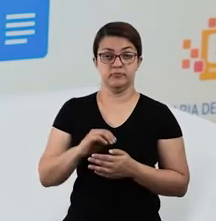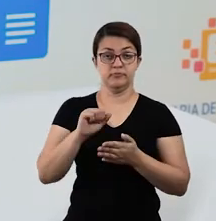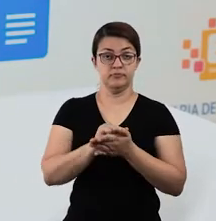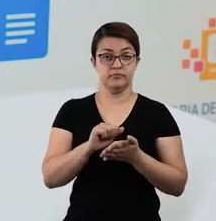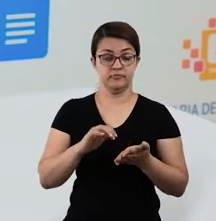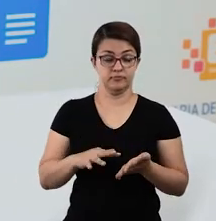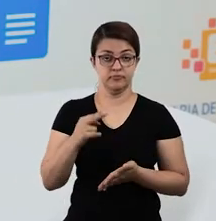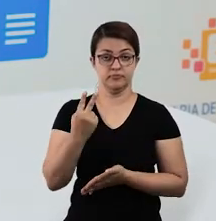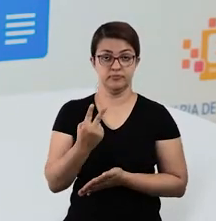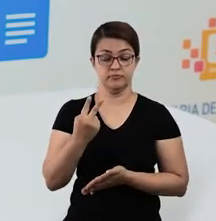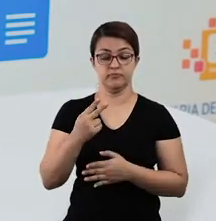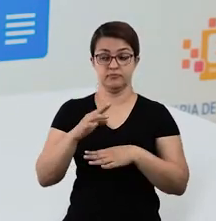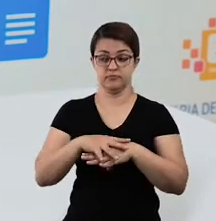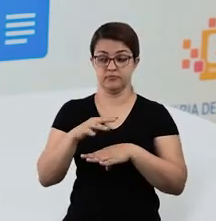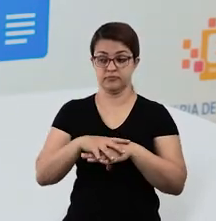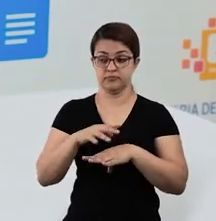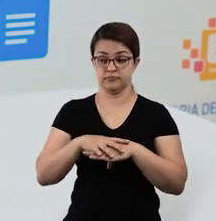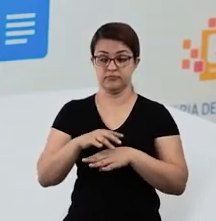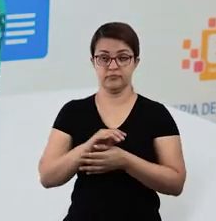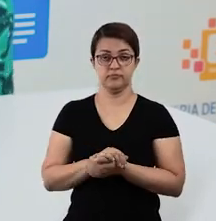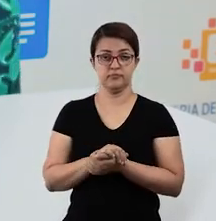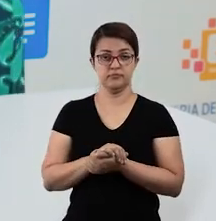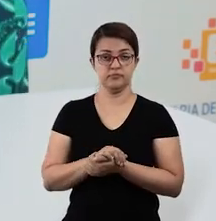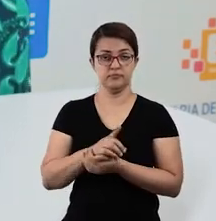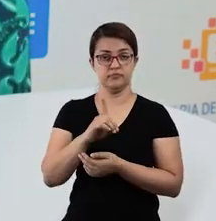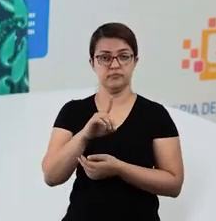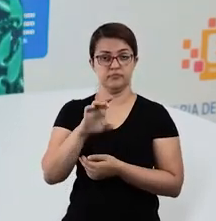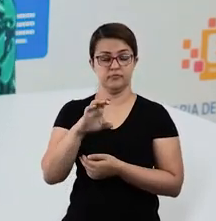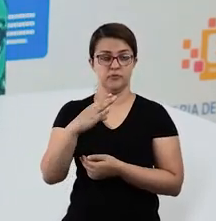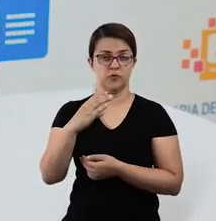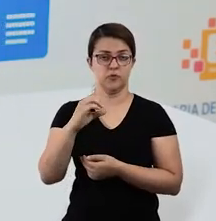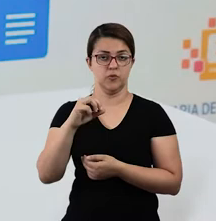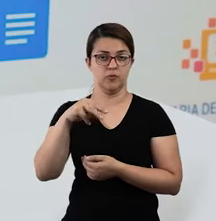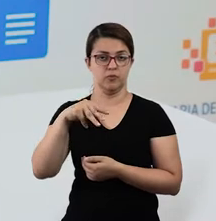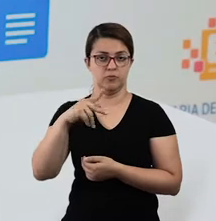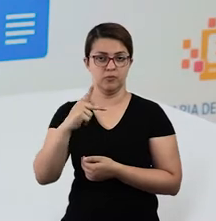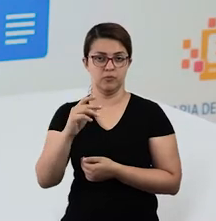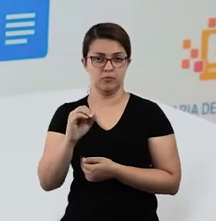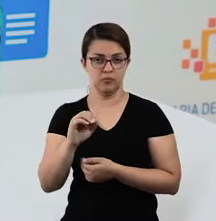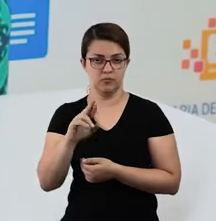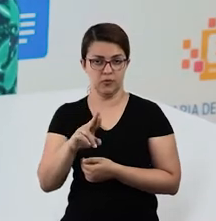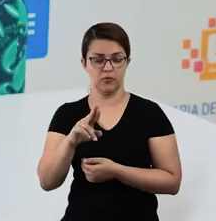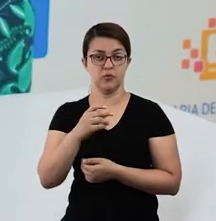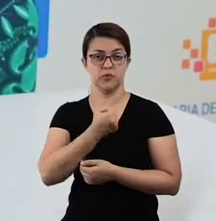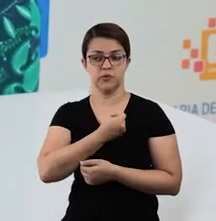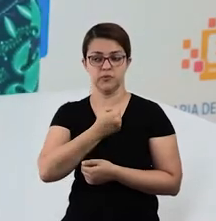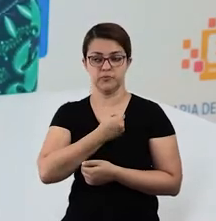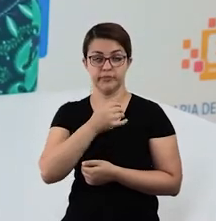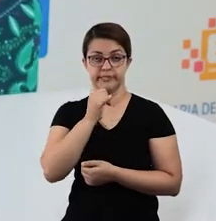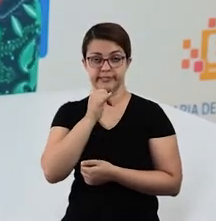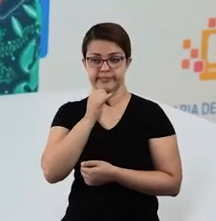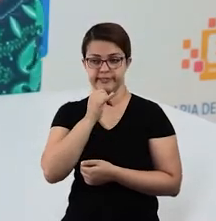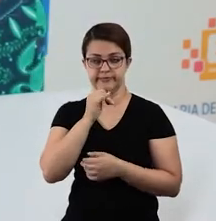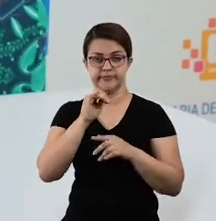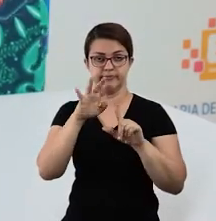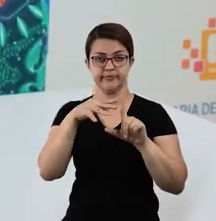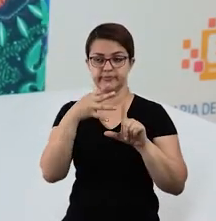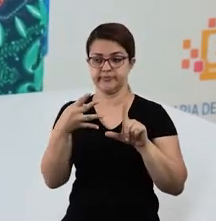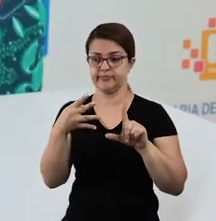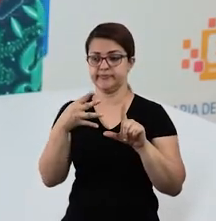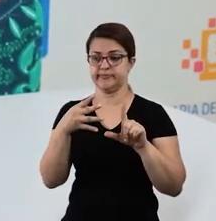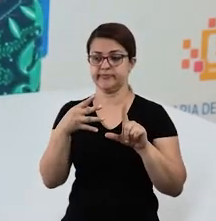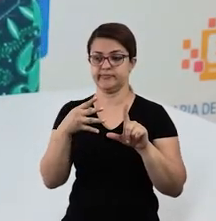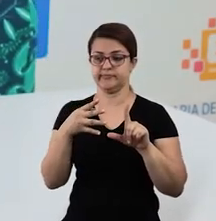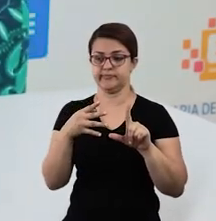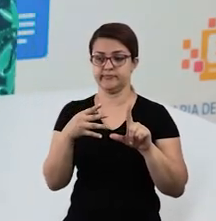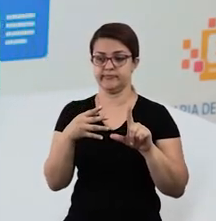Na atividade 2 de matemática, você vai decompor os números conforme o exemplo, completando o quadro de valor posicional. Então